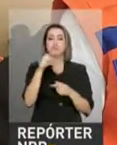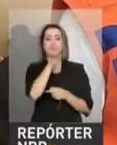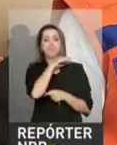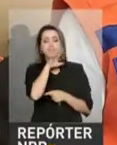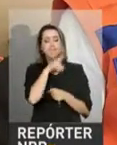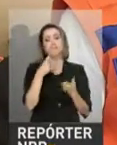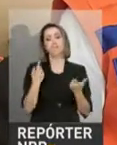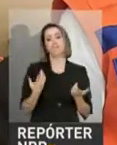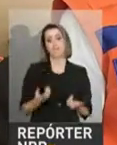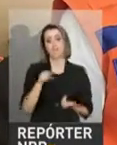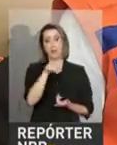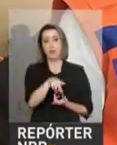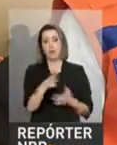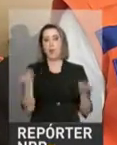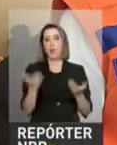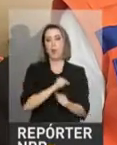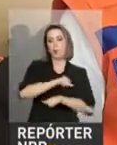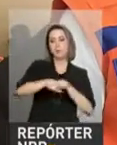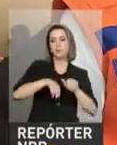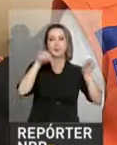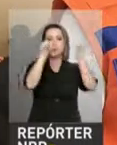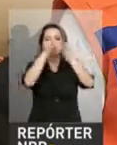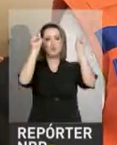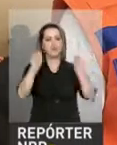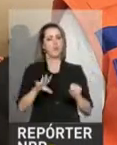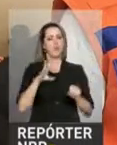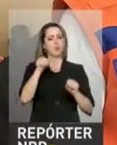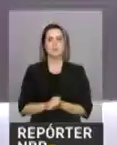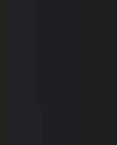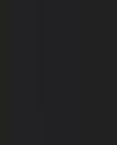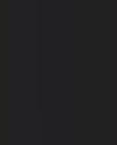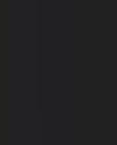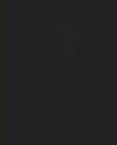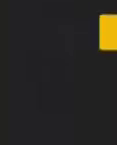qualidade. Então esse sistema ele traz isso tudo digitalizado.